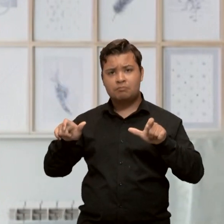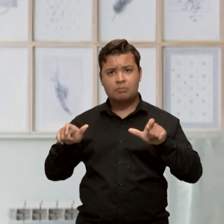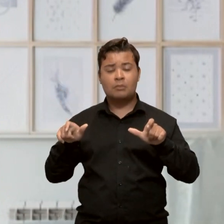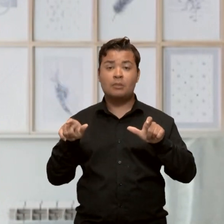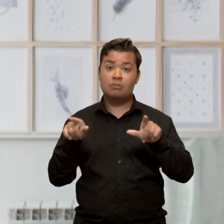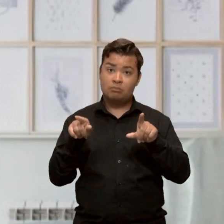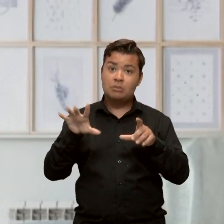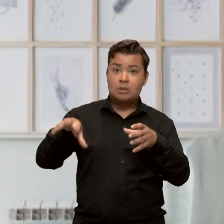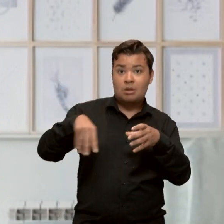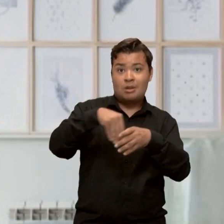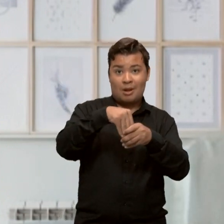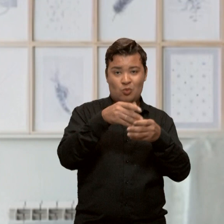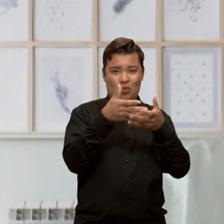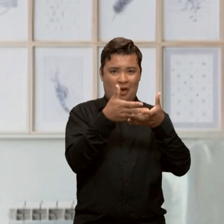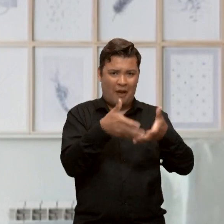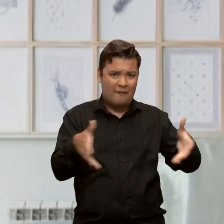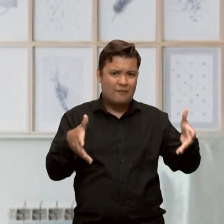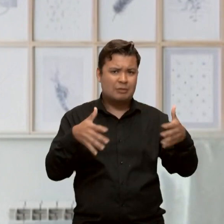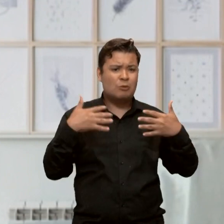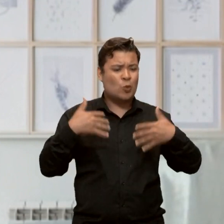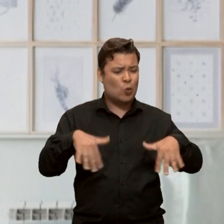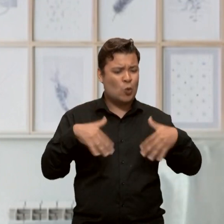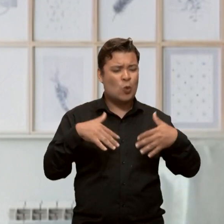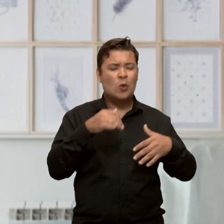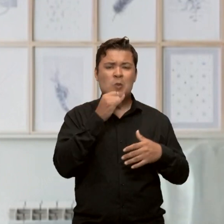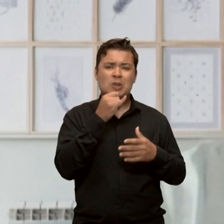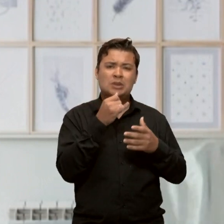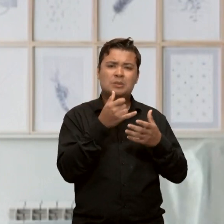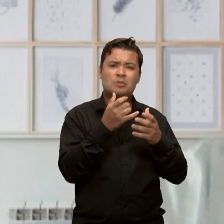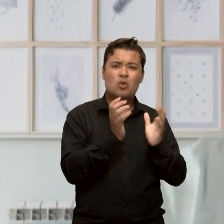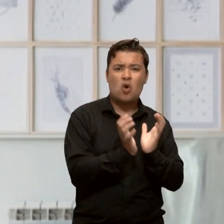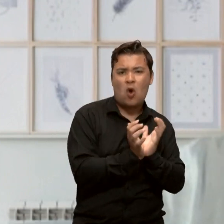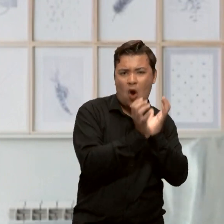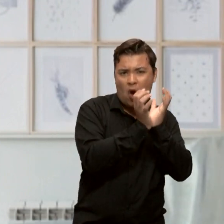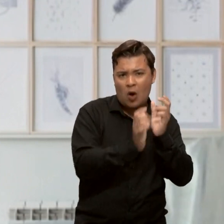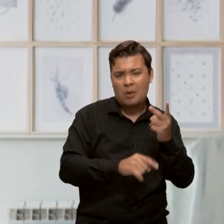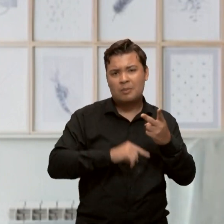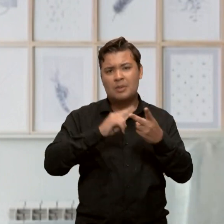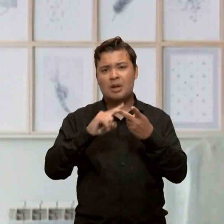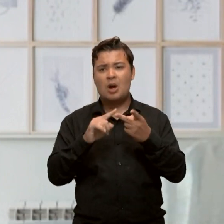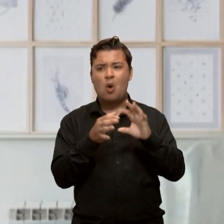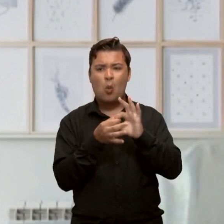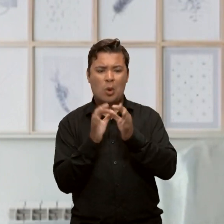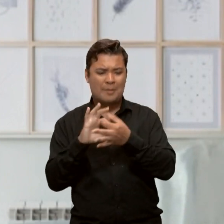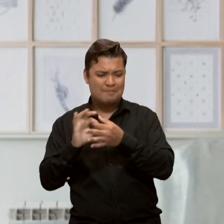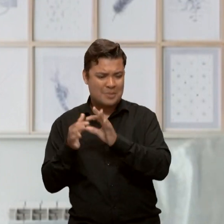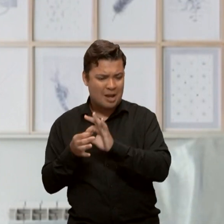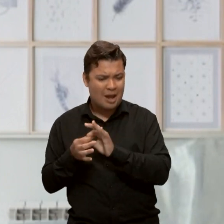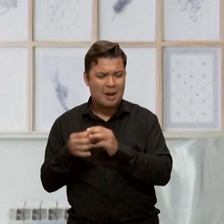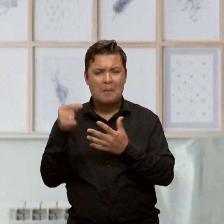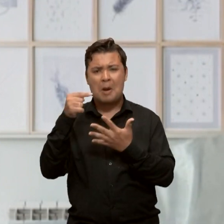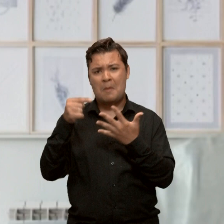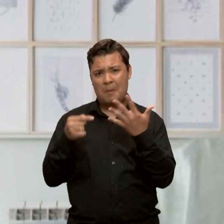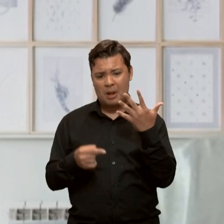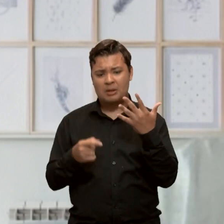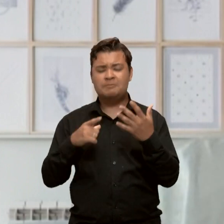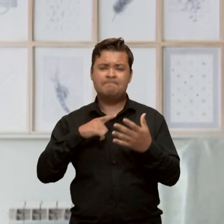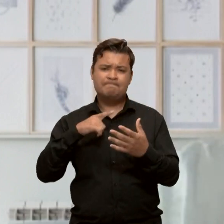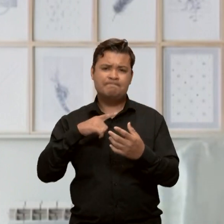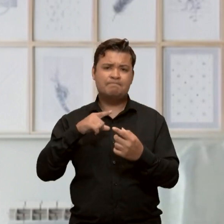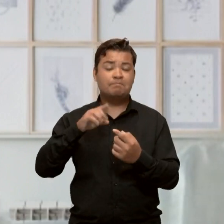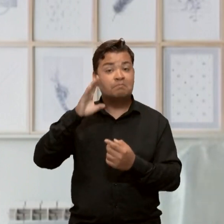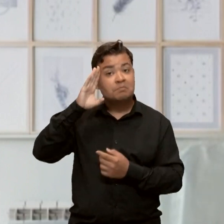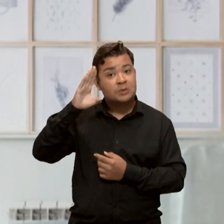esportivos mundiais, Copa, Olimpíada, entre outros, eles estão mais em sintonia com